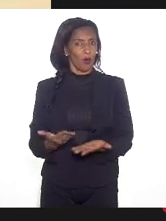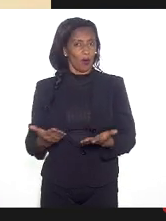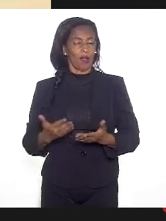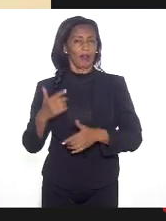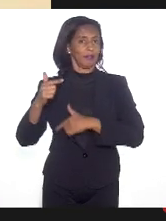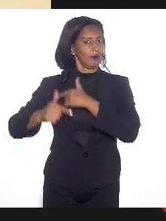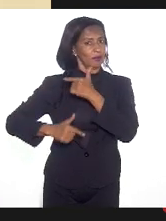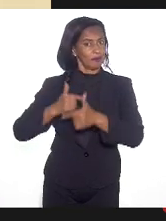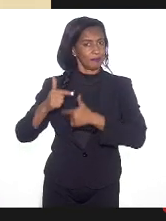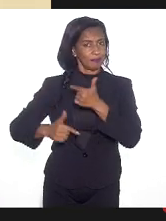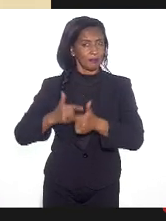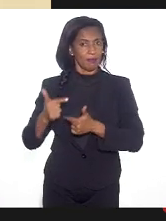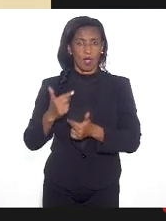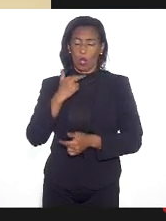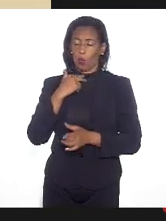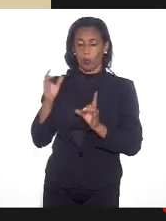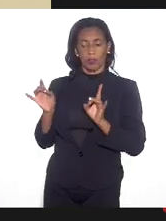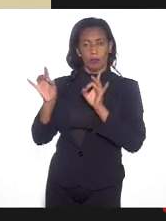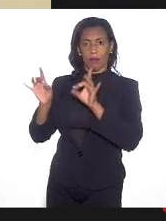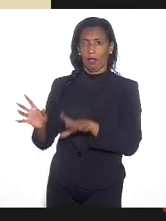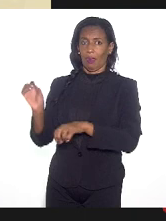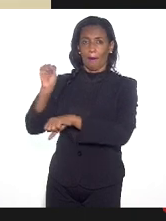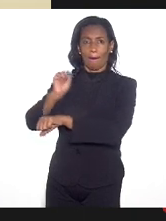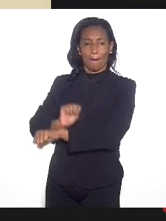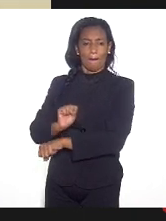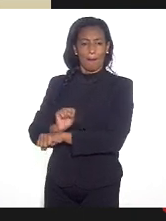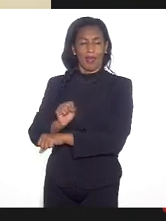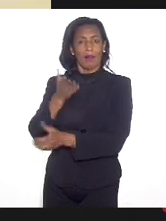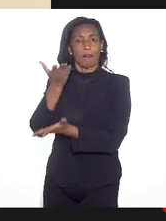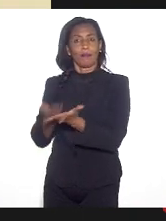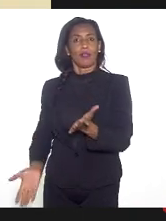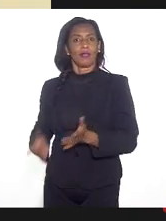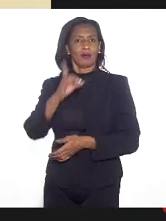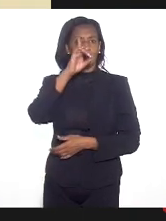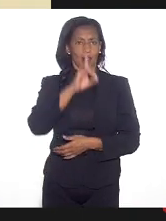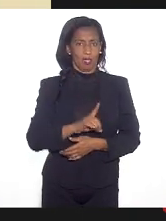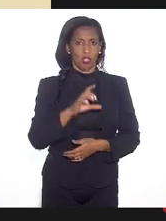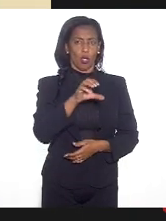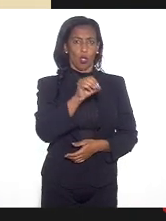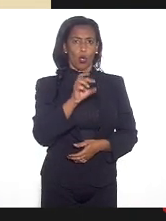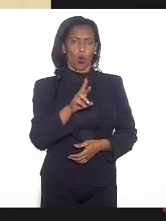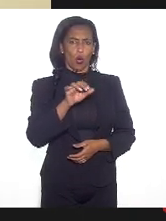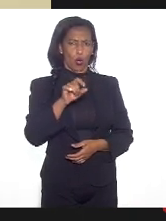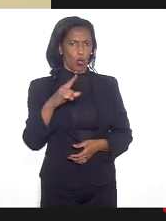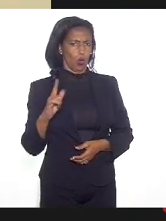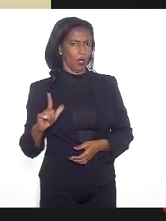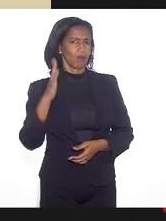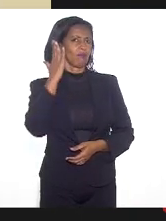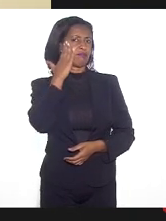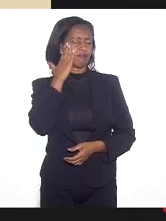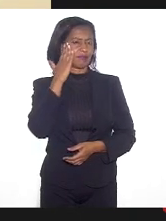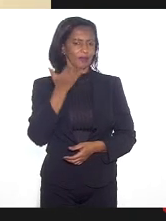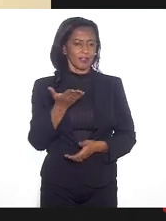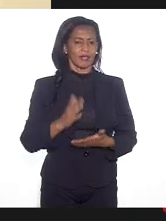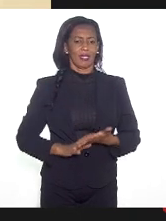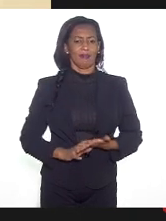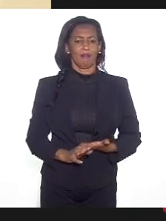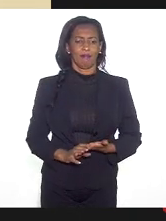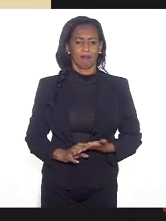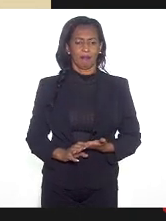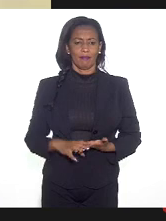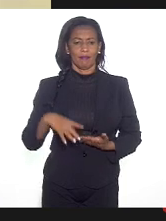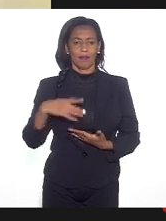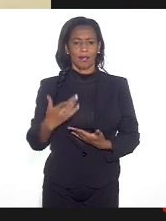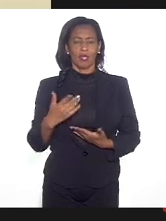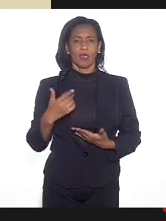podemos deixar o que possamos para perder direitos. O coronel, por exemplo, aí, se tiver um posto acima cair, ele vai perder